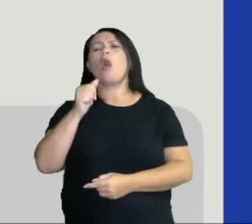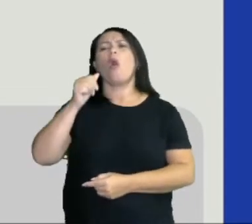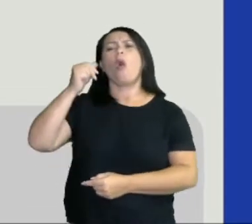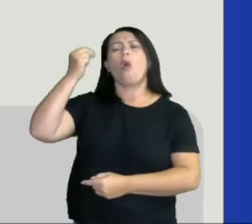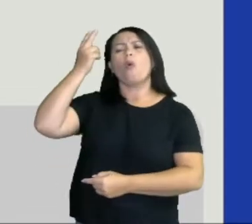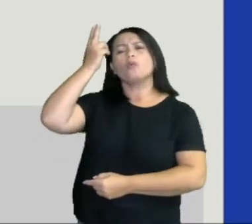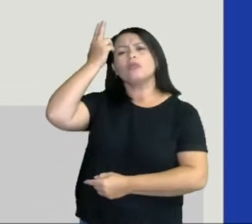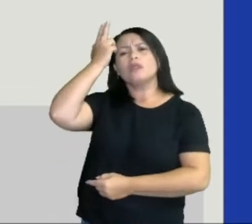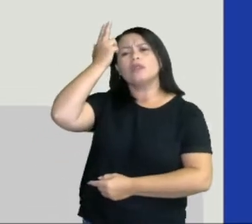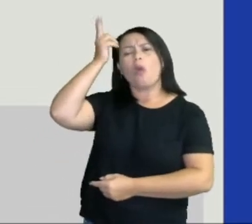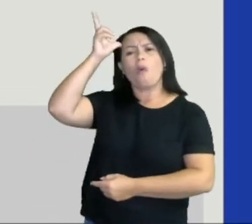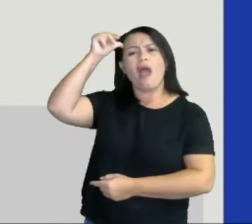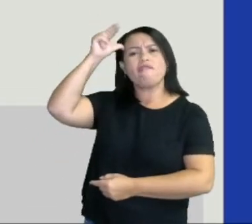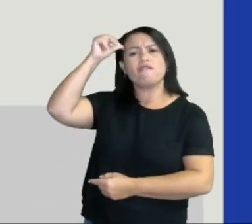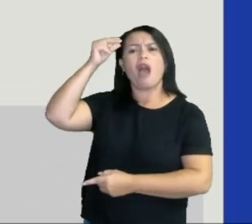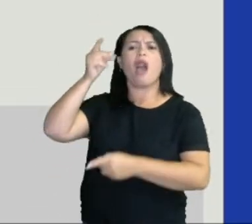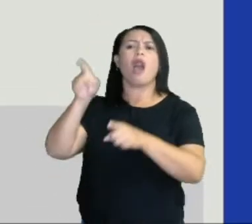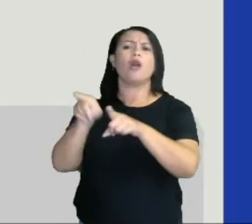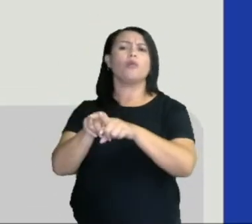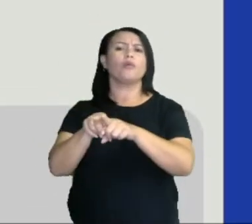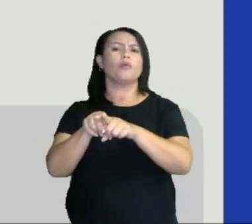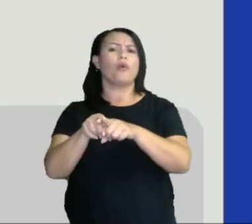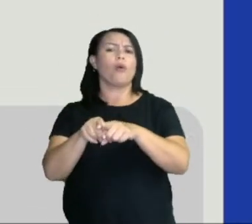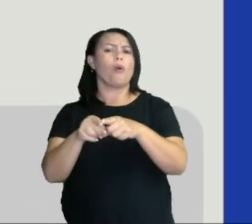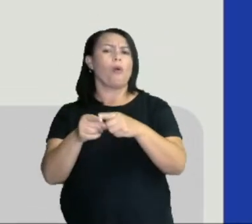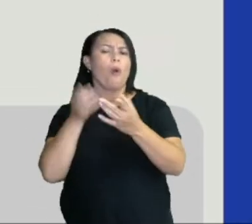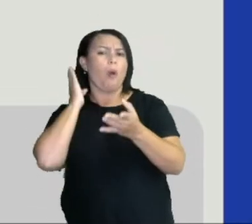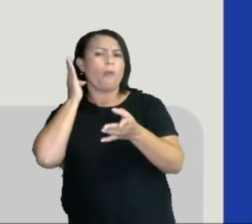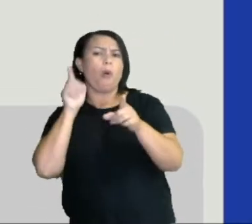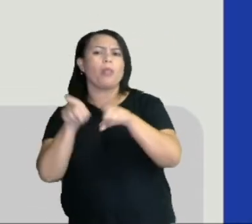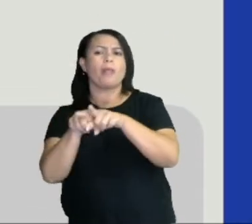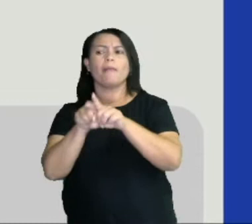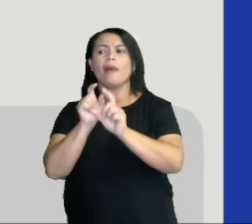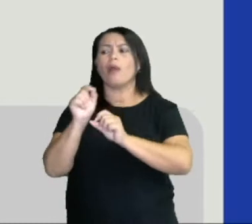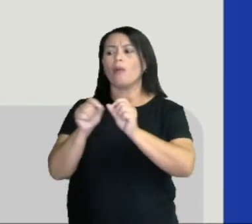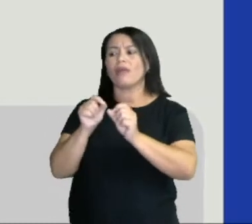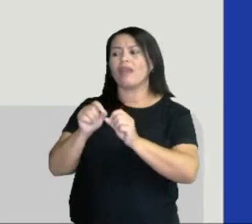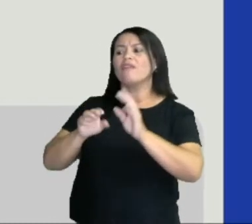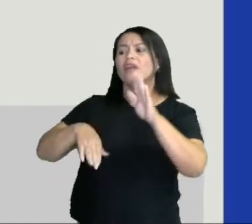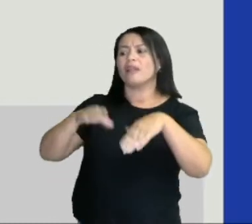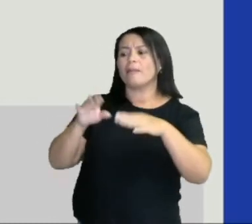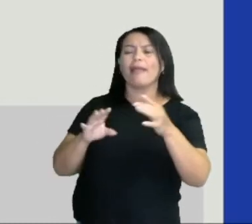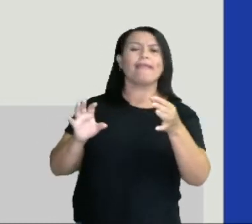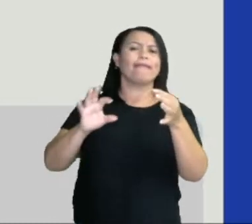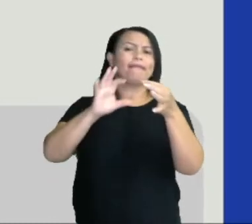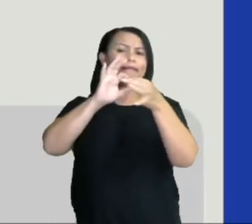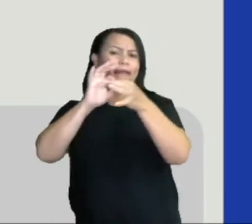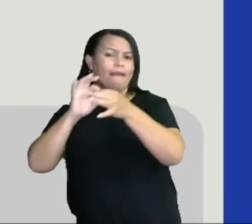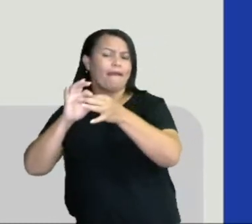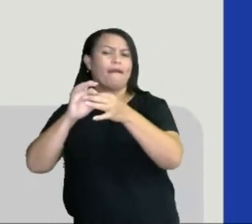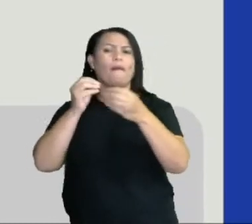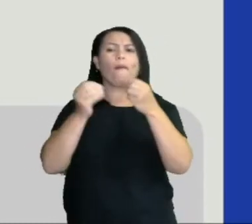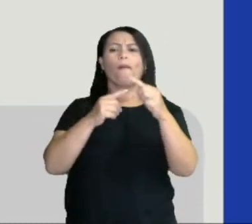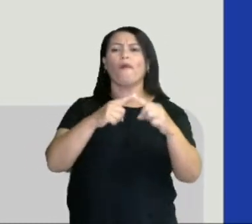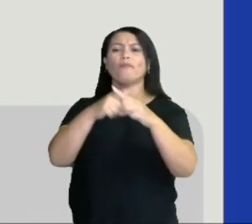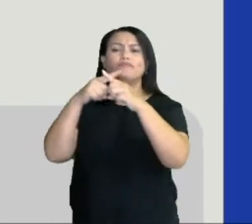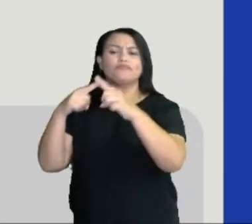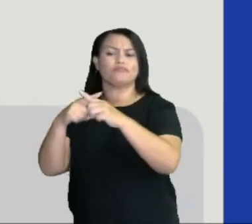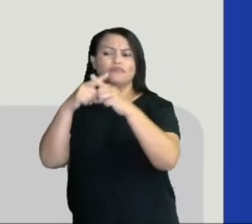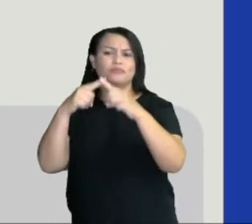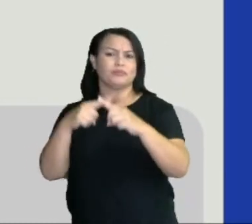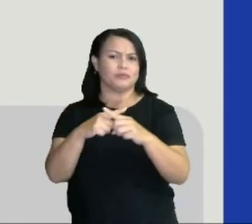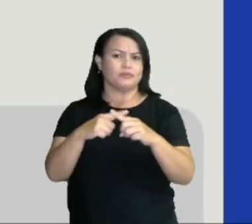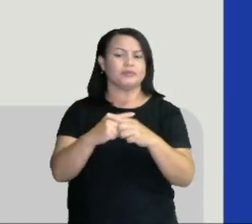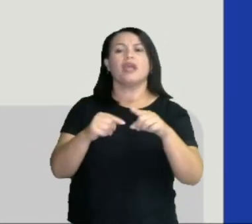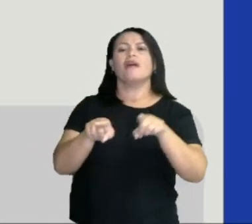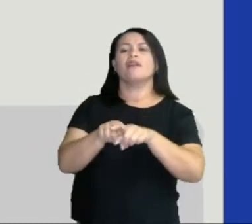eles são semelhantes, eles são equídeos, né? O cavalo é equino, o jumento é um asinino, gerará um muar,